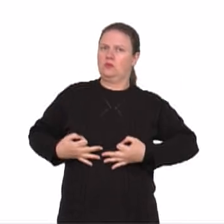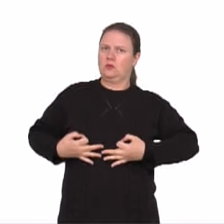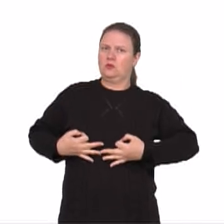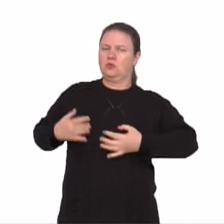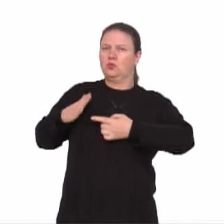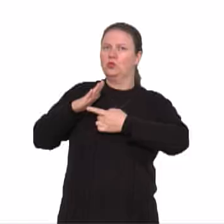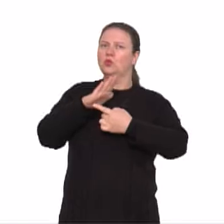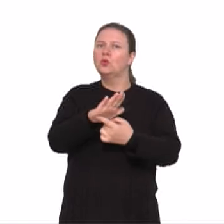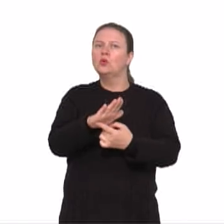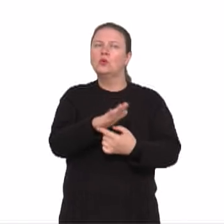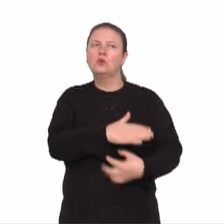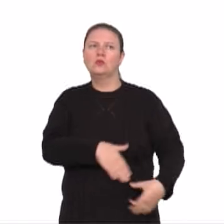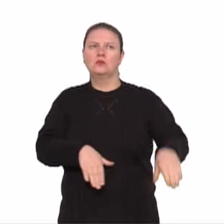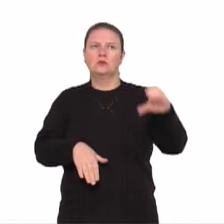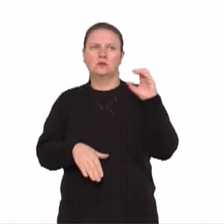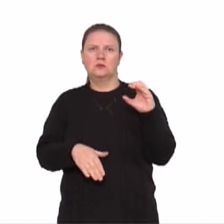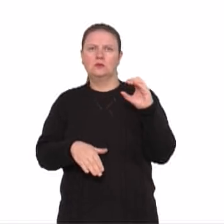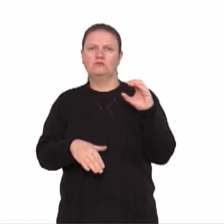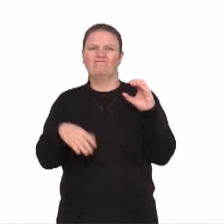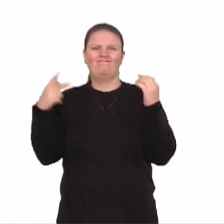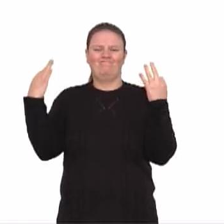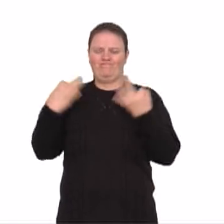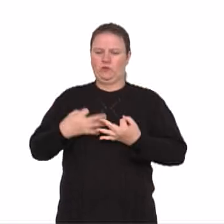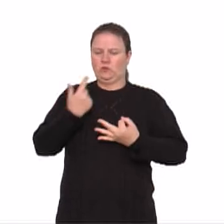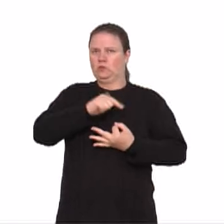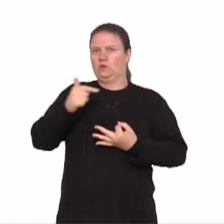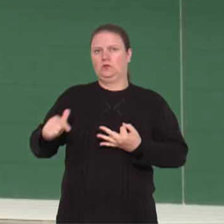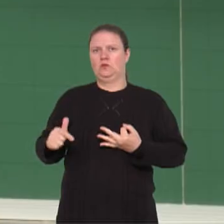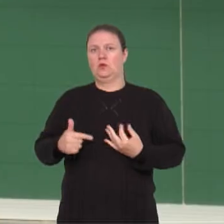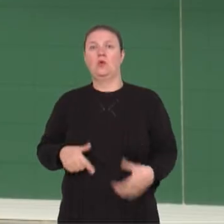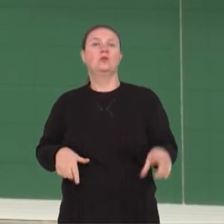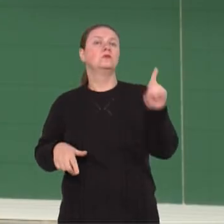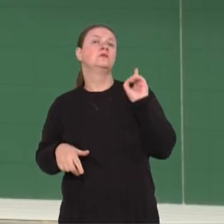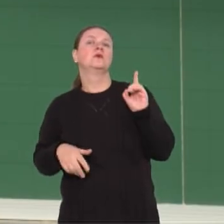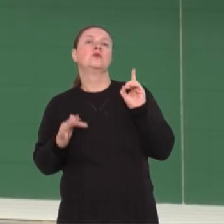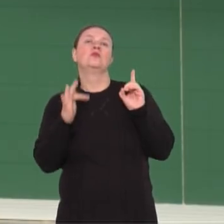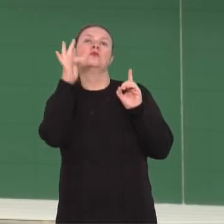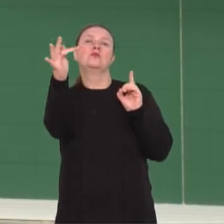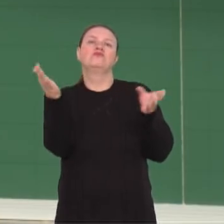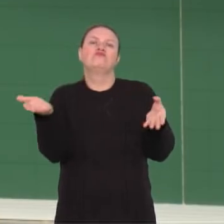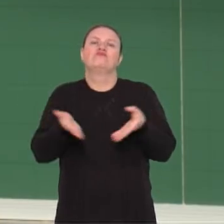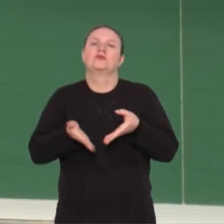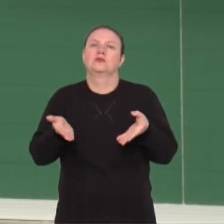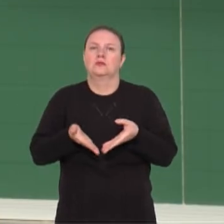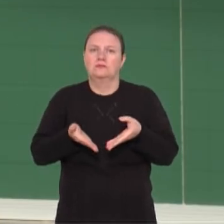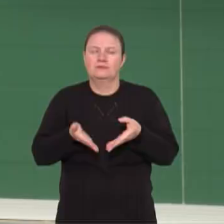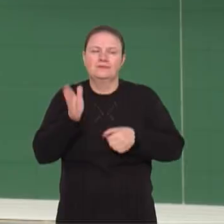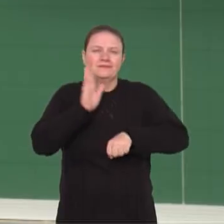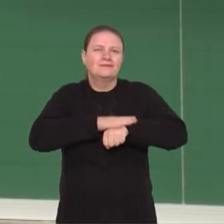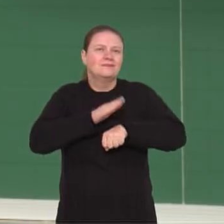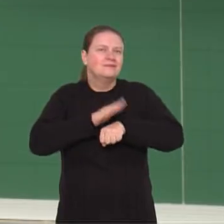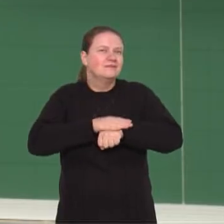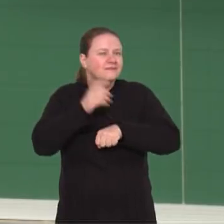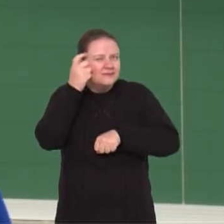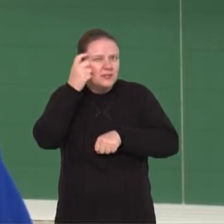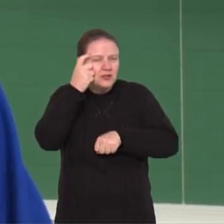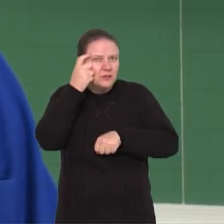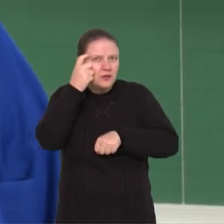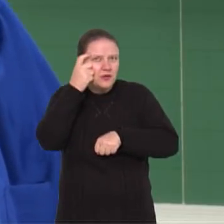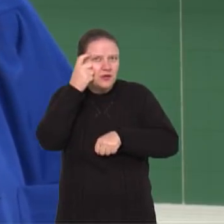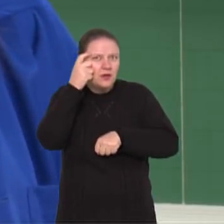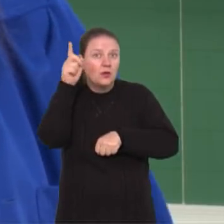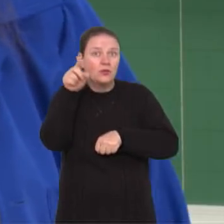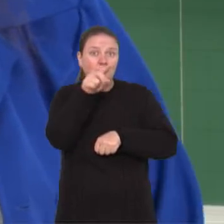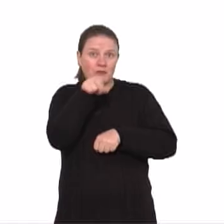indicativo. C. Pretérito imperfeito. Ou D. Futuro do presente. Um tempo para vocês pensarem essa resposta. Marquem